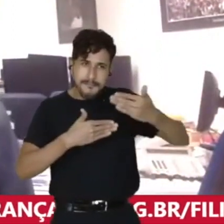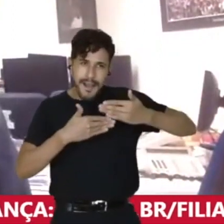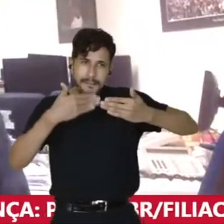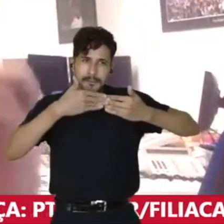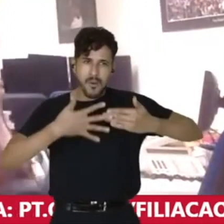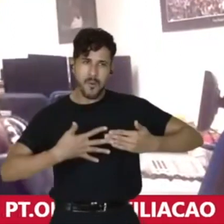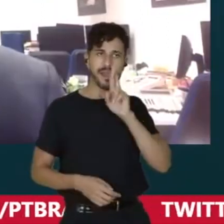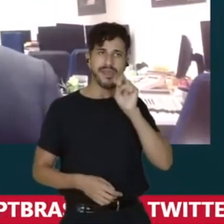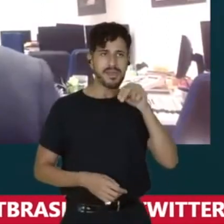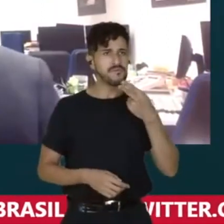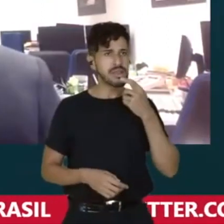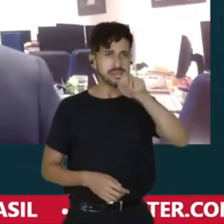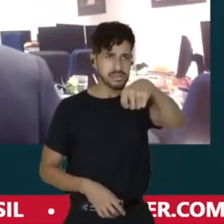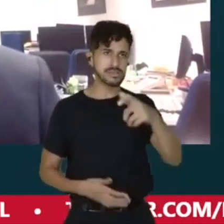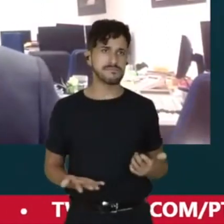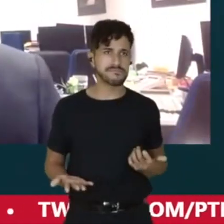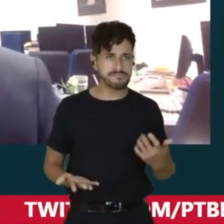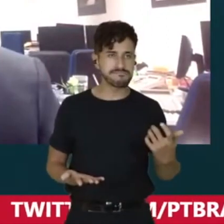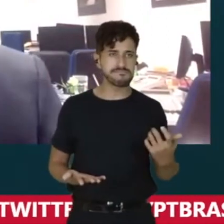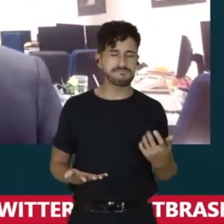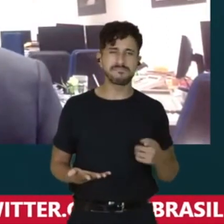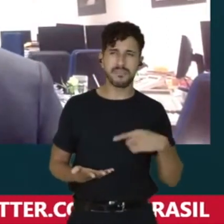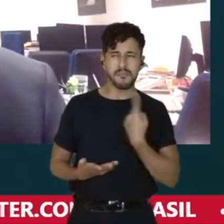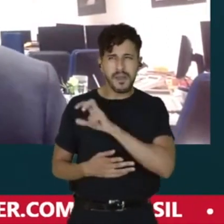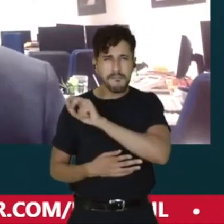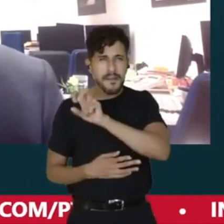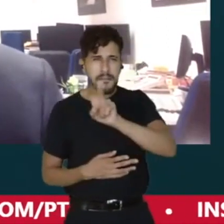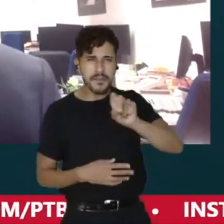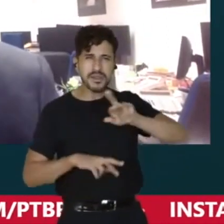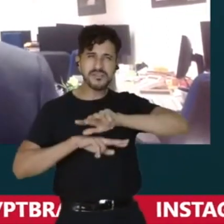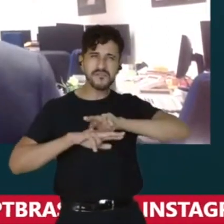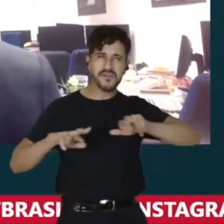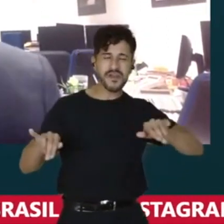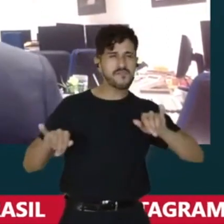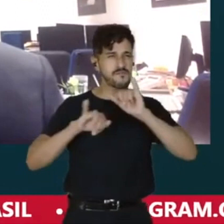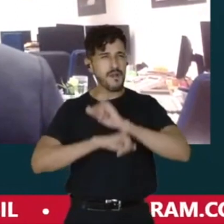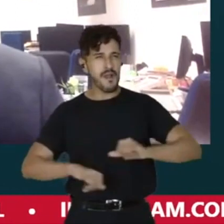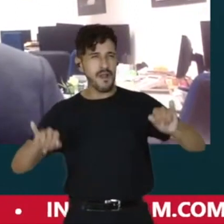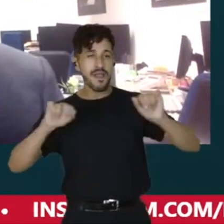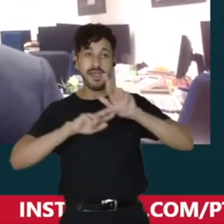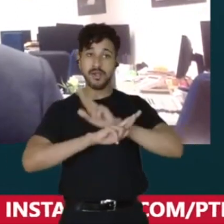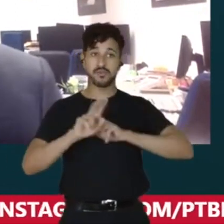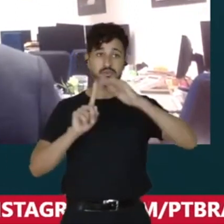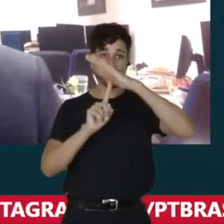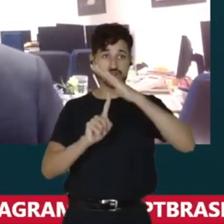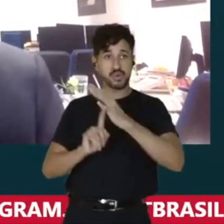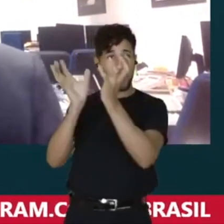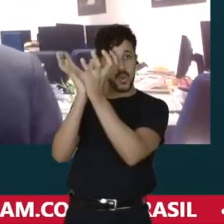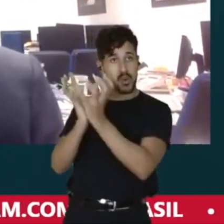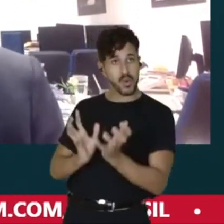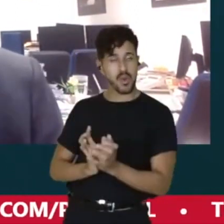da CPI da pandemia. Agora, tenho visto também uma série de polêmicas em relação aos tipos penais que estão